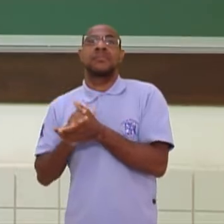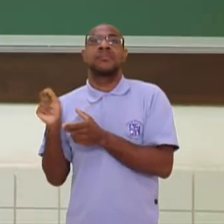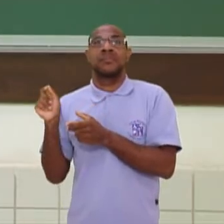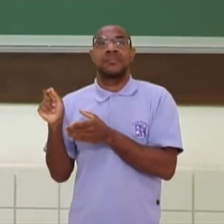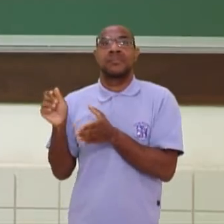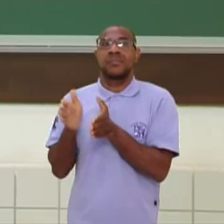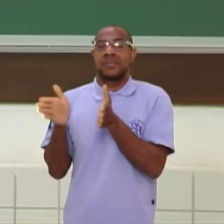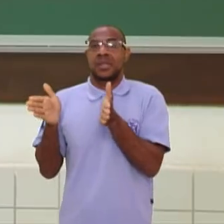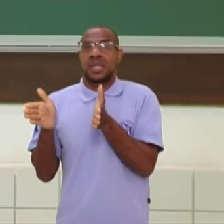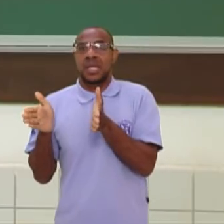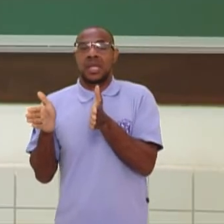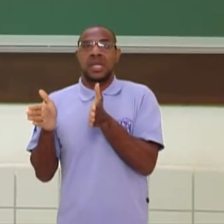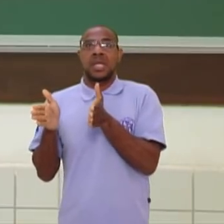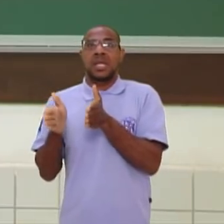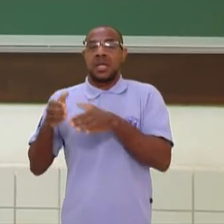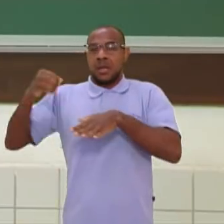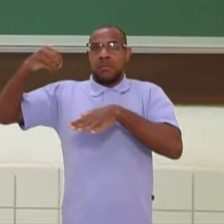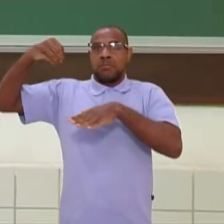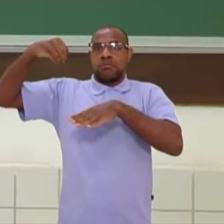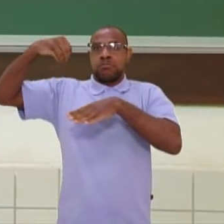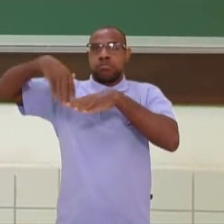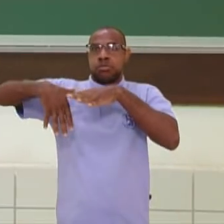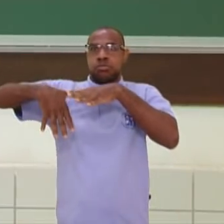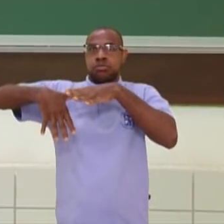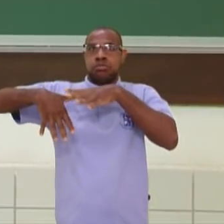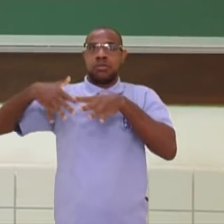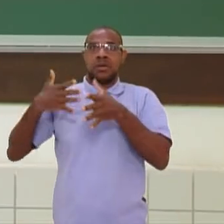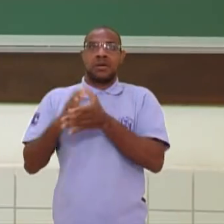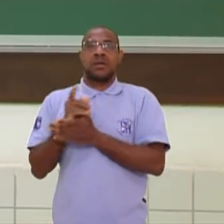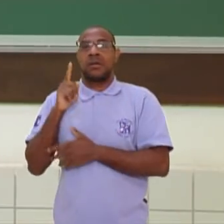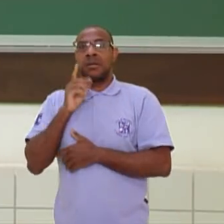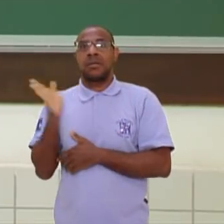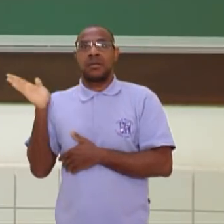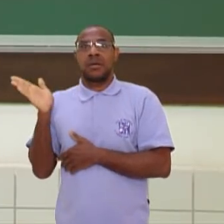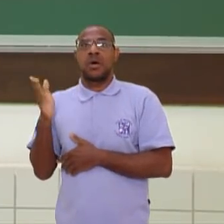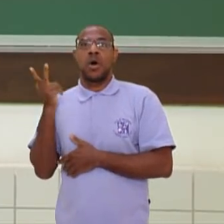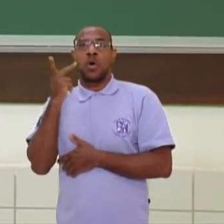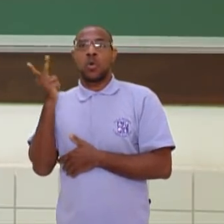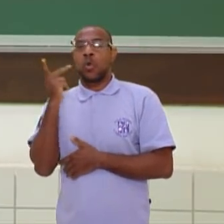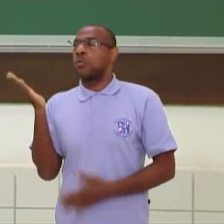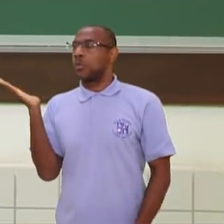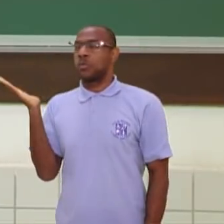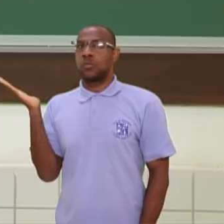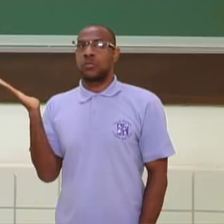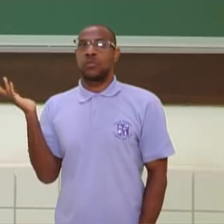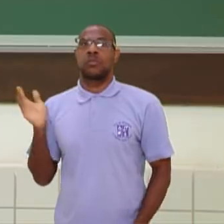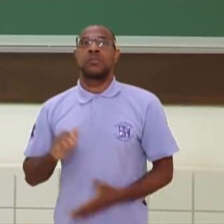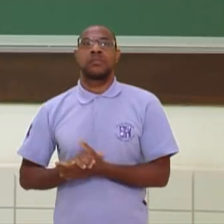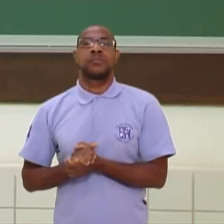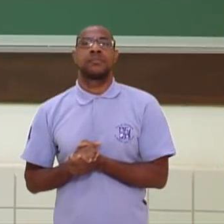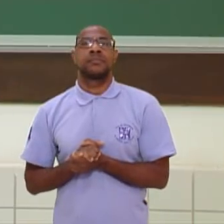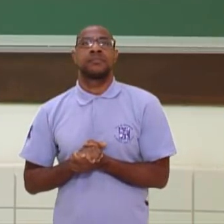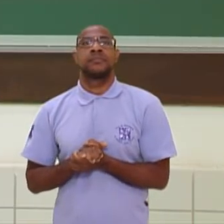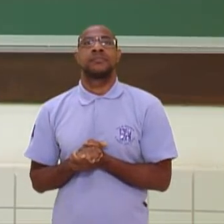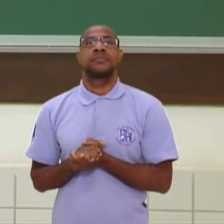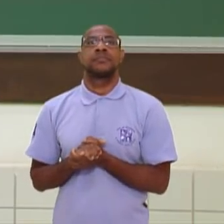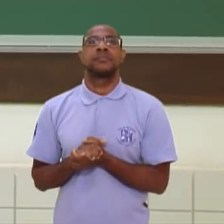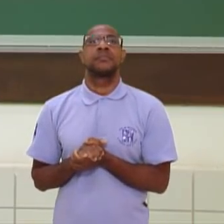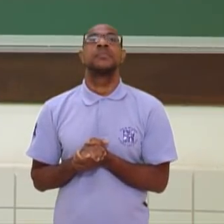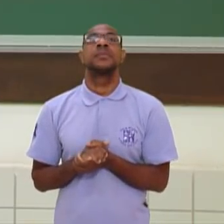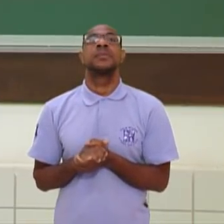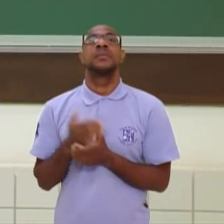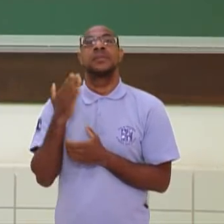certo? Nessa ideia de abalo sísmico, vamos pegar assim o mais comum que a gente vai ter e depois a gente dá uma olhadinha em outros bem